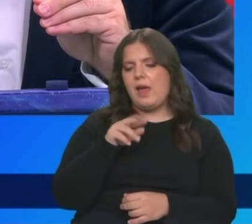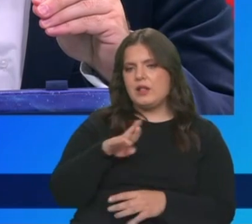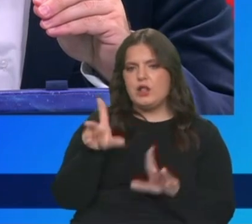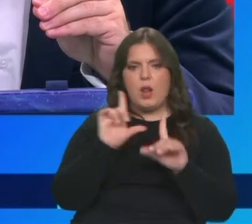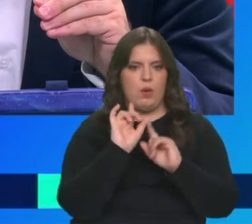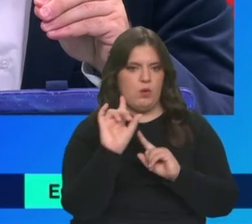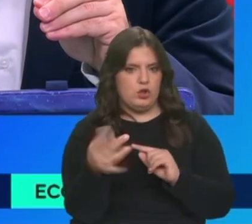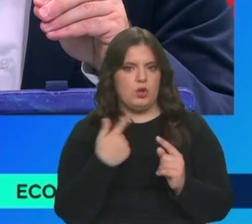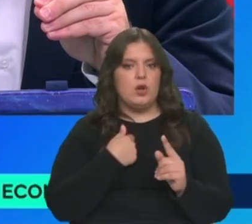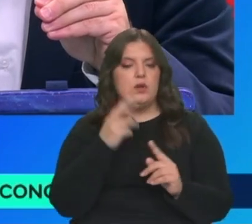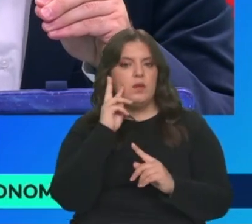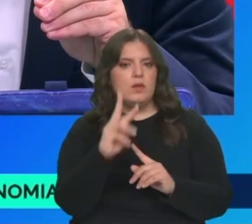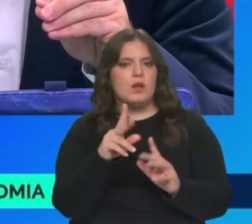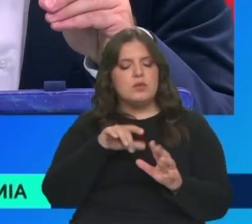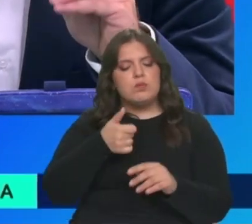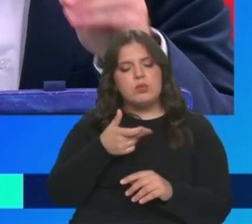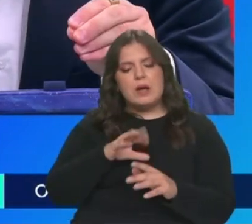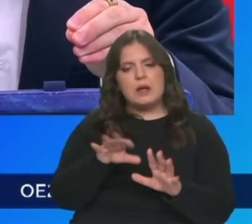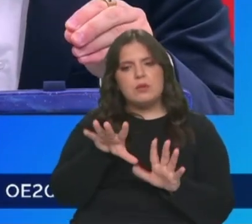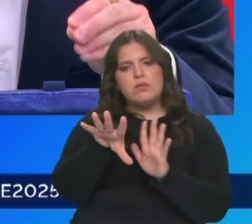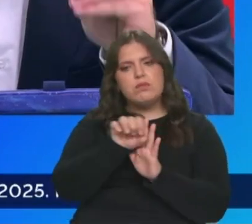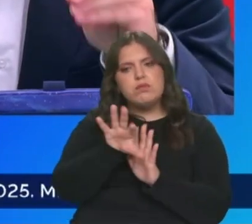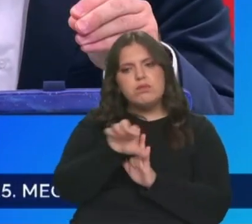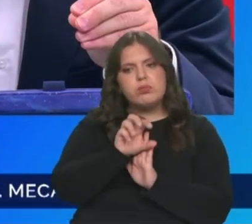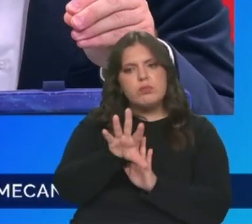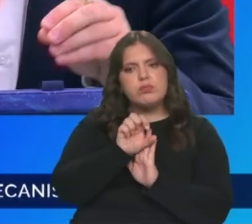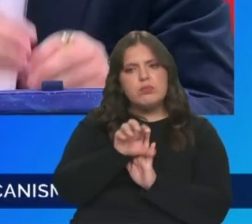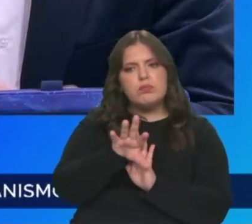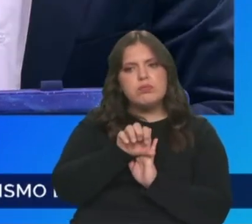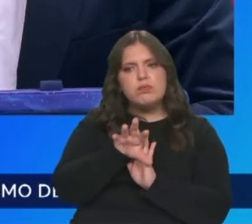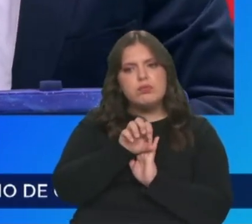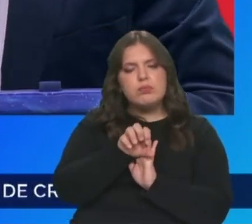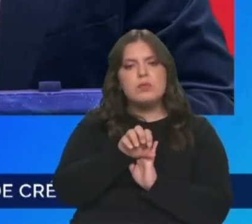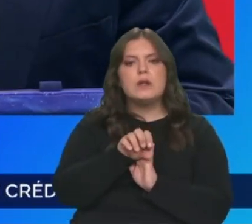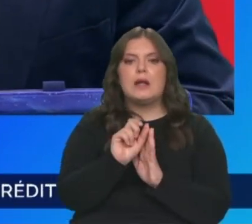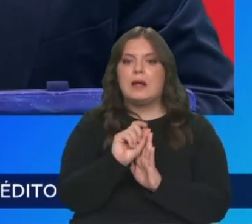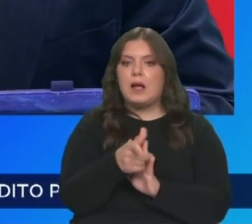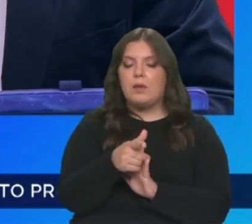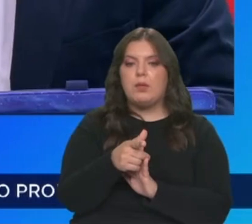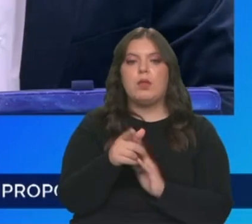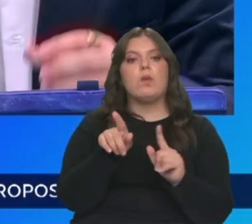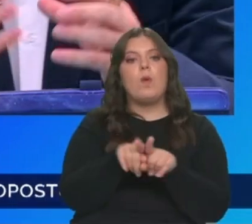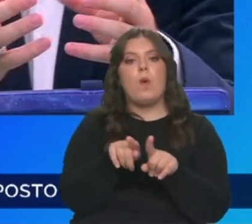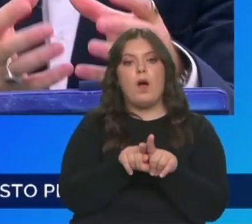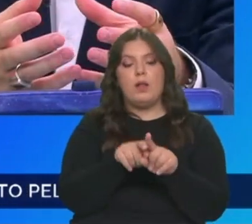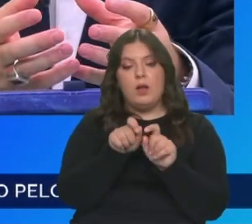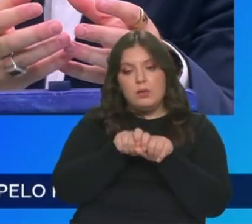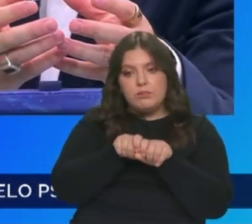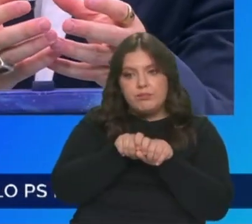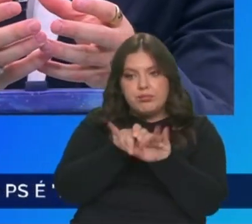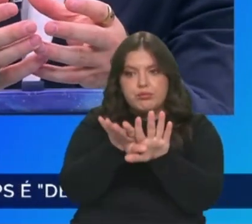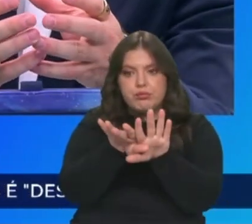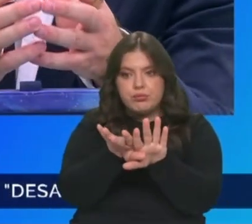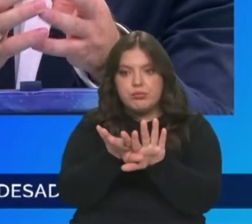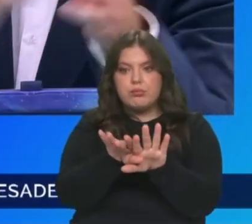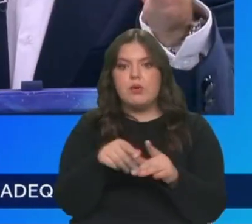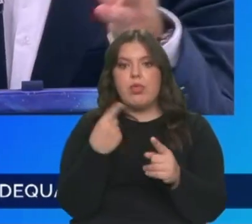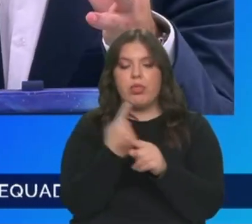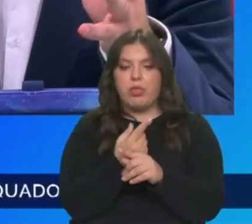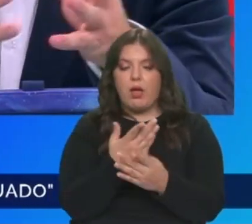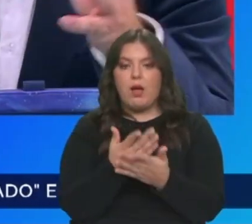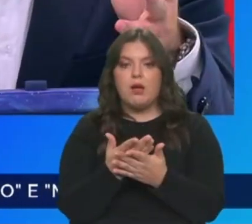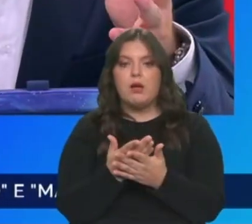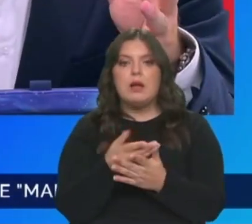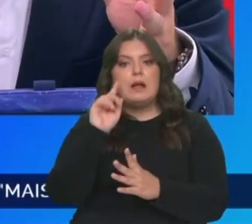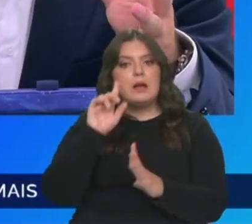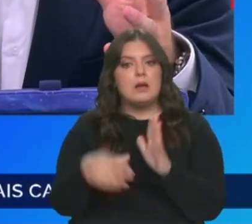nós conseguimos encontrar um buraco negro que está a comer muito material, muito rapidamente, emite então esses jatos, e nós sabemos que qualquer tipo